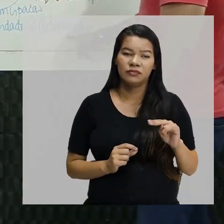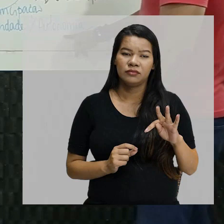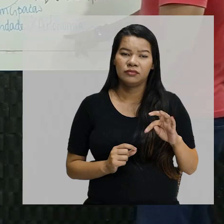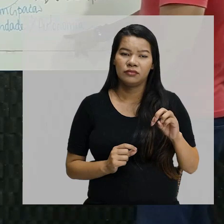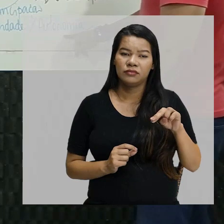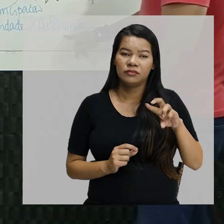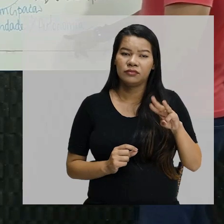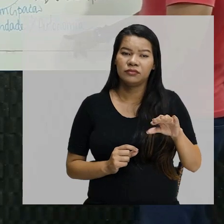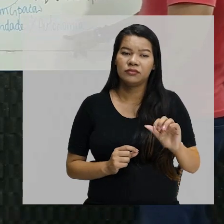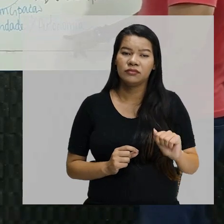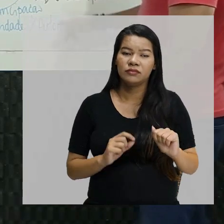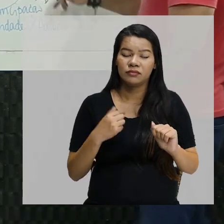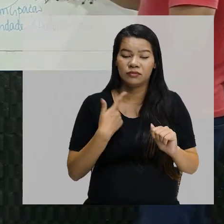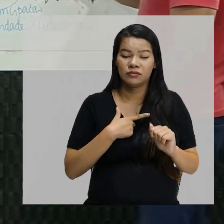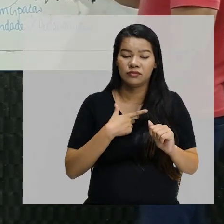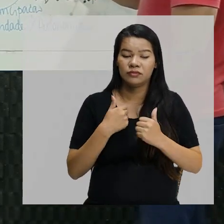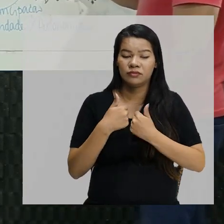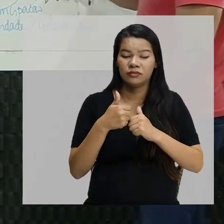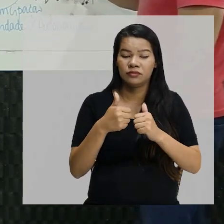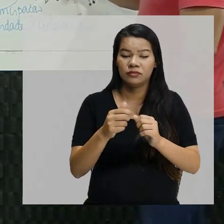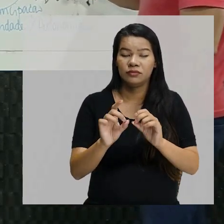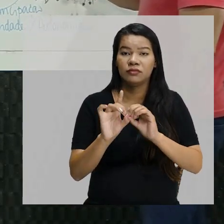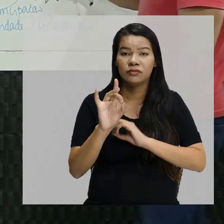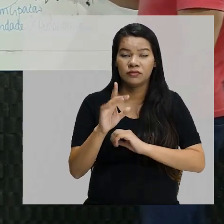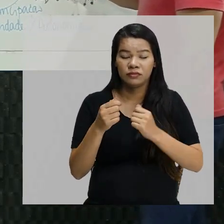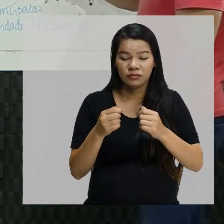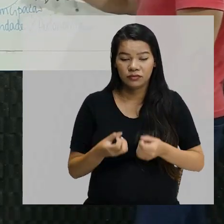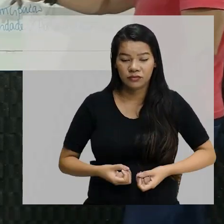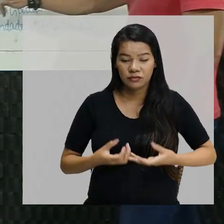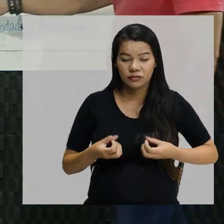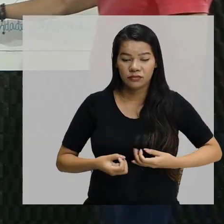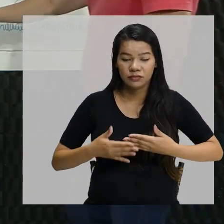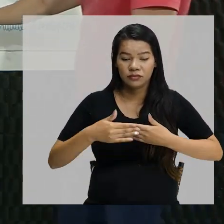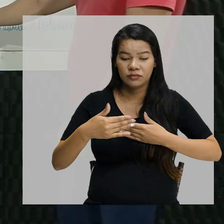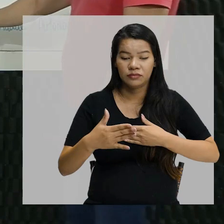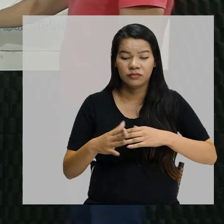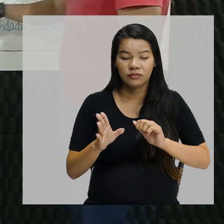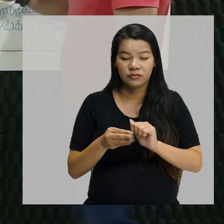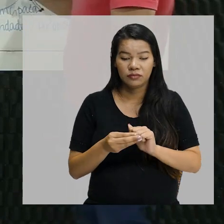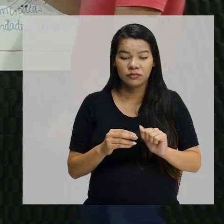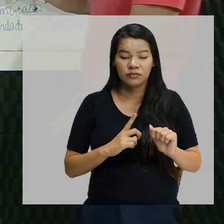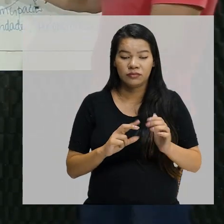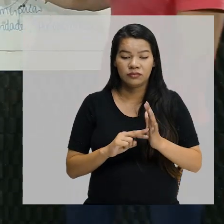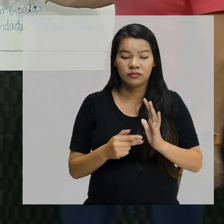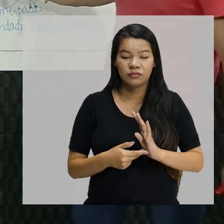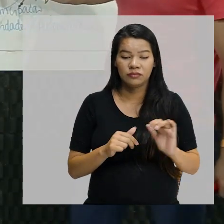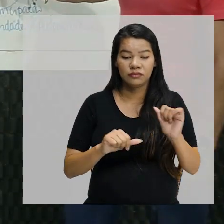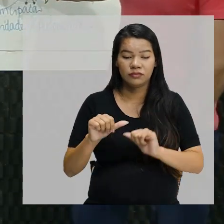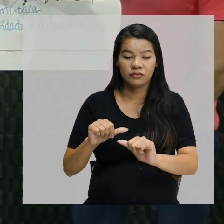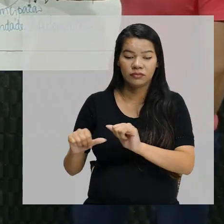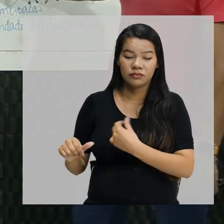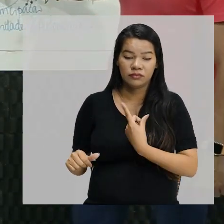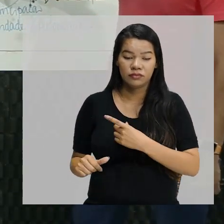guiar a nossa vida e isso só pode ser produzida a partir obviamente do conhecimento que tomam significado e transforma nossa vida